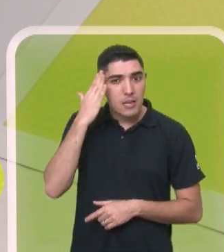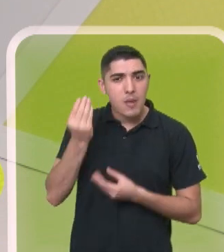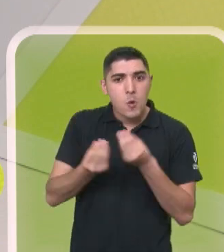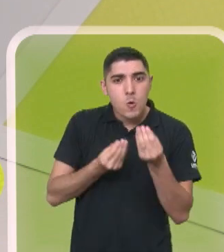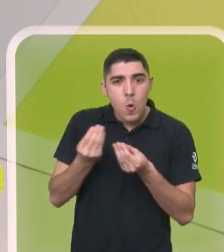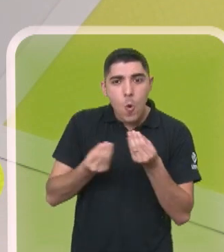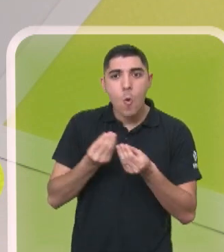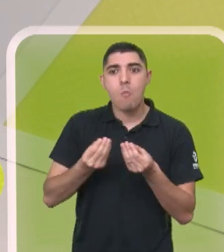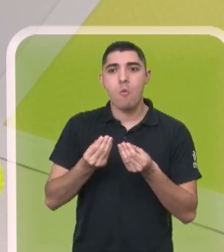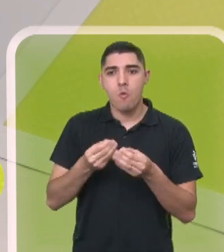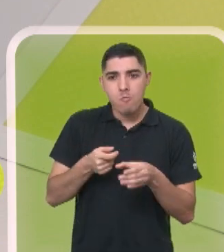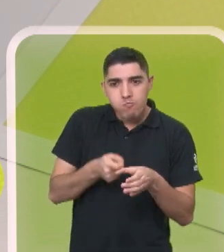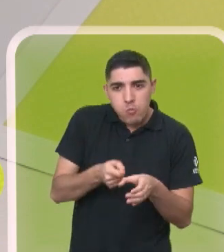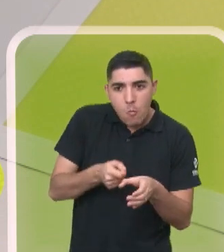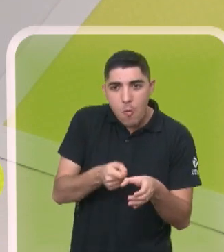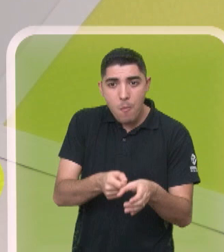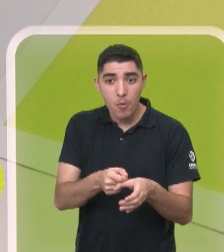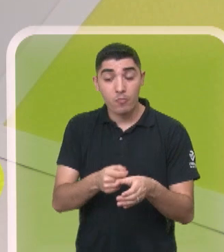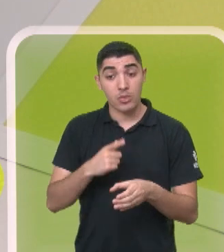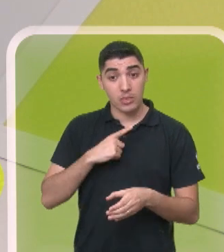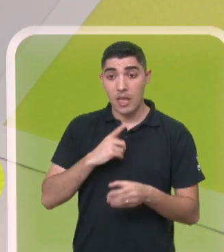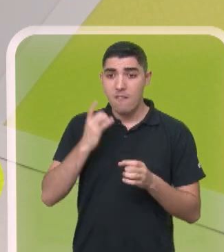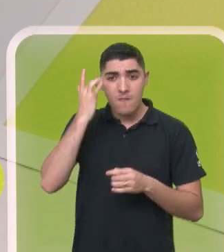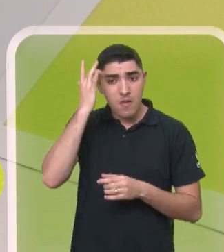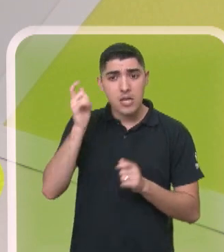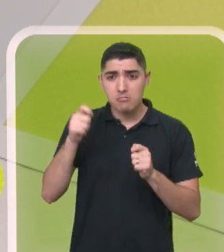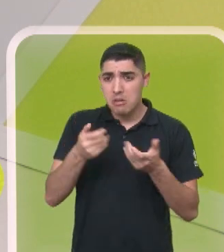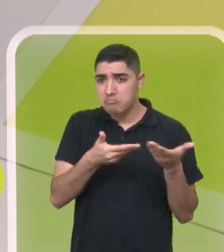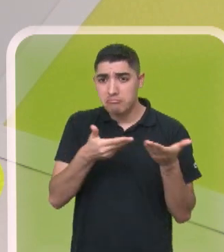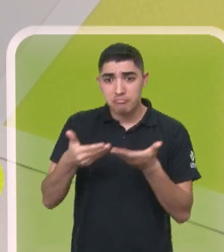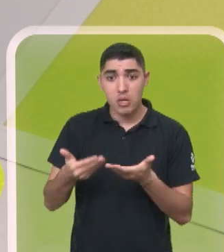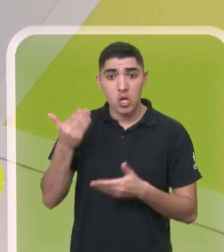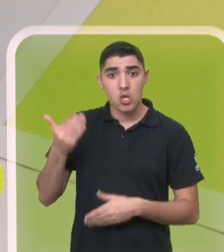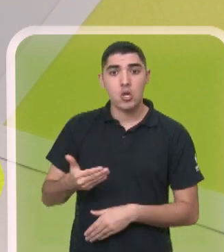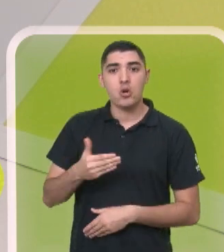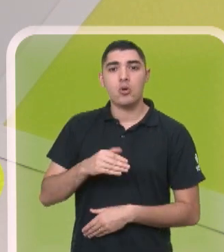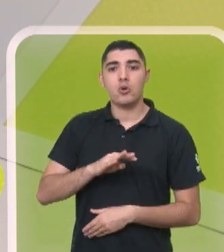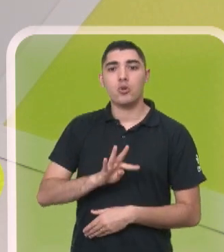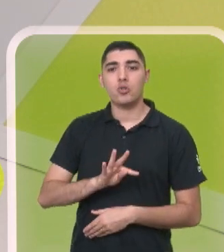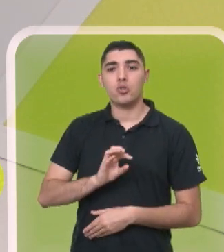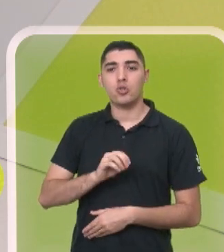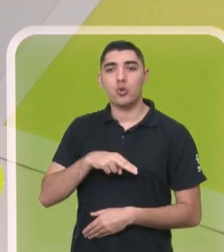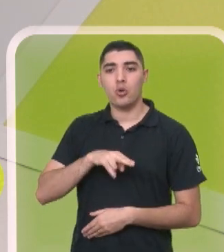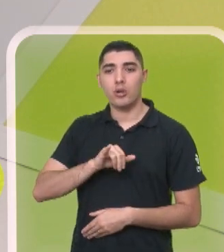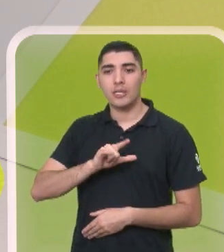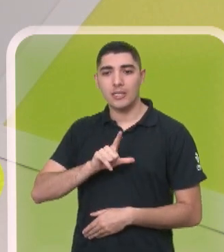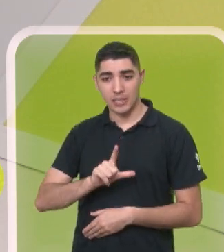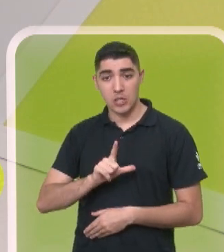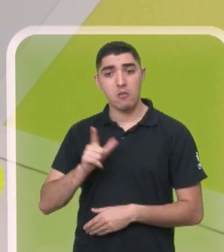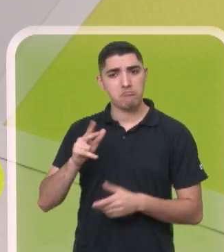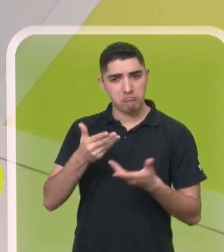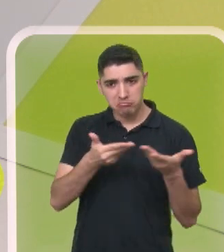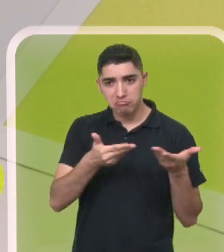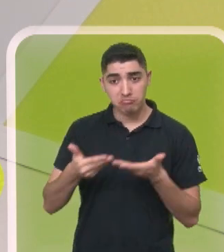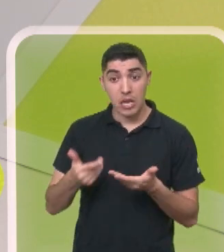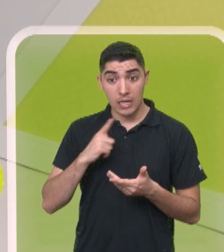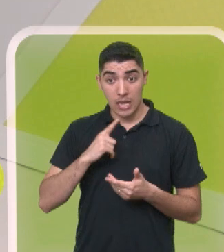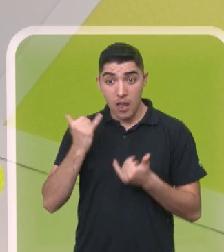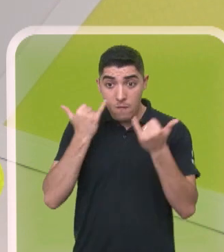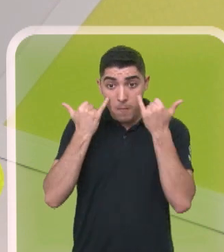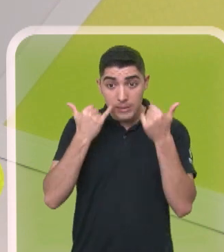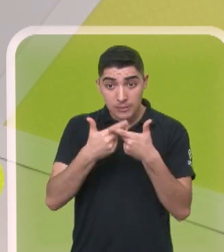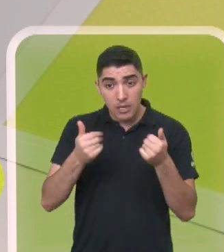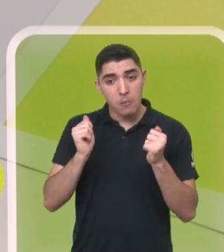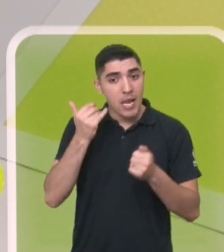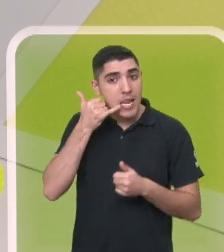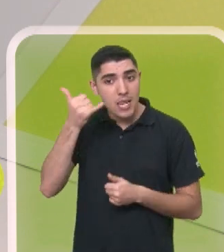a jogar aí o futebol de botão, é muito bem-vindo. Tonil, que você viu na matéria aí, ele vai te receber. Então, se você quiser mais informações, liga